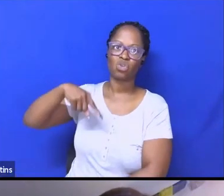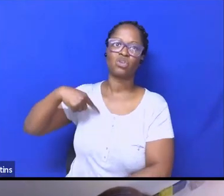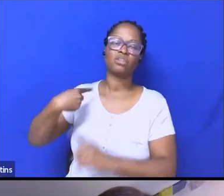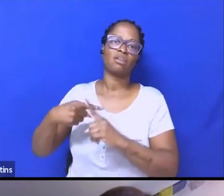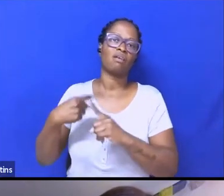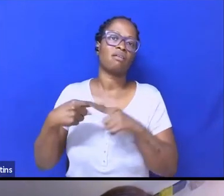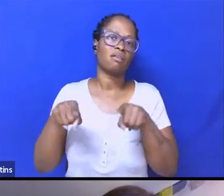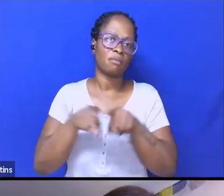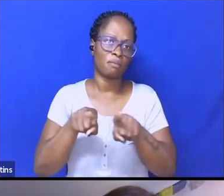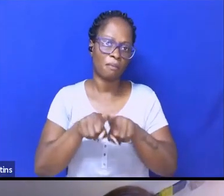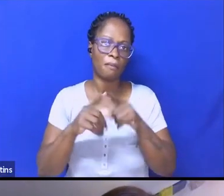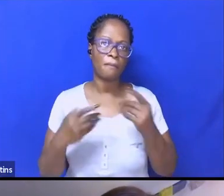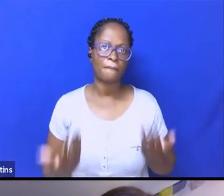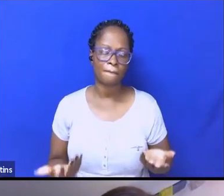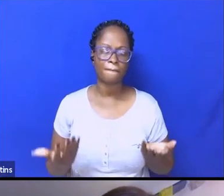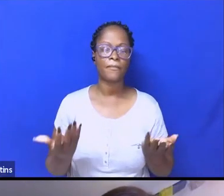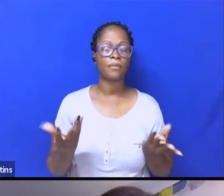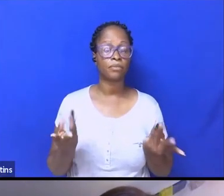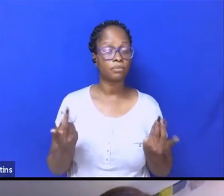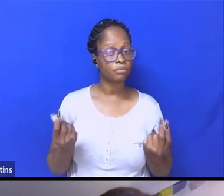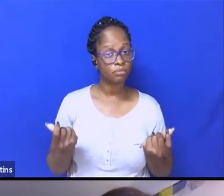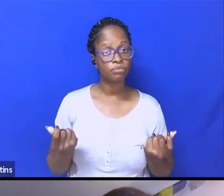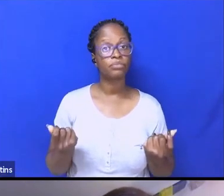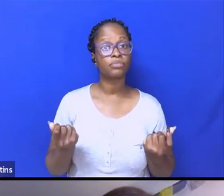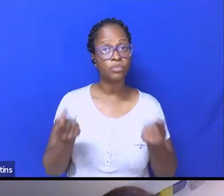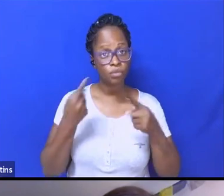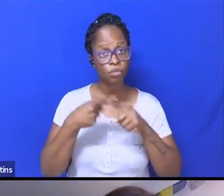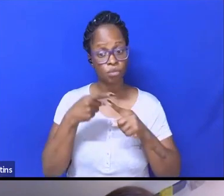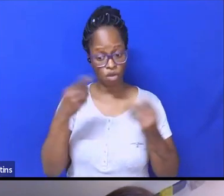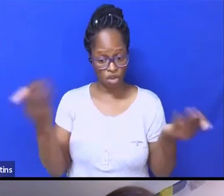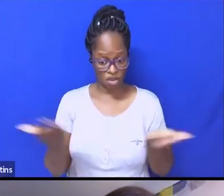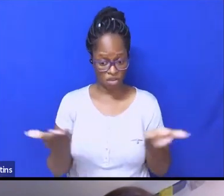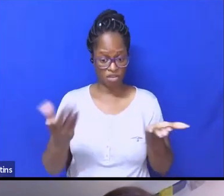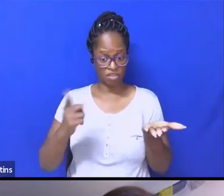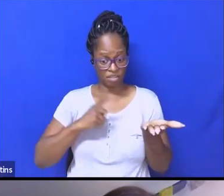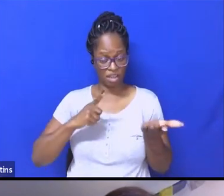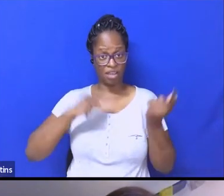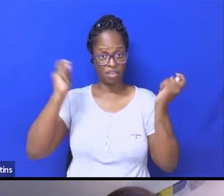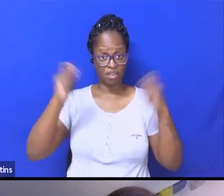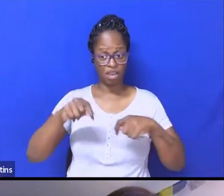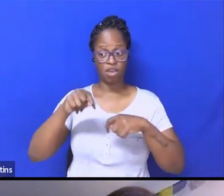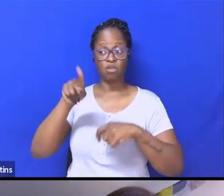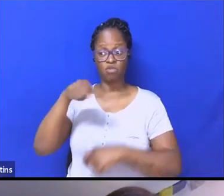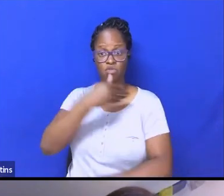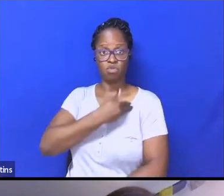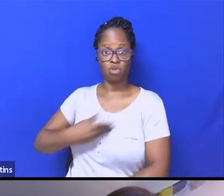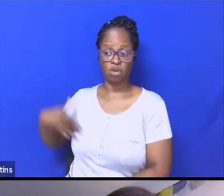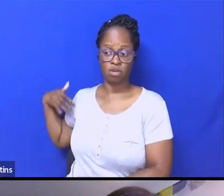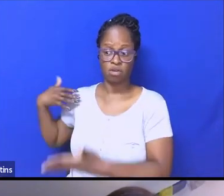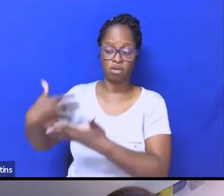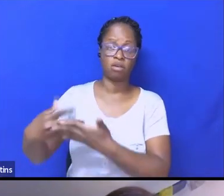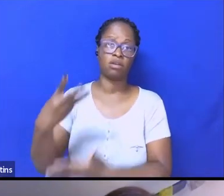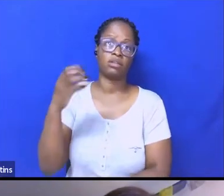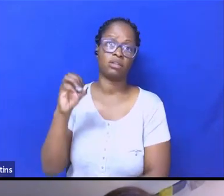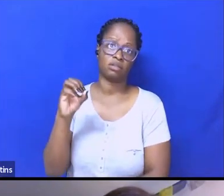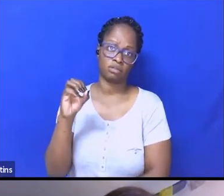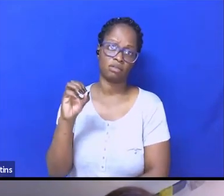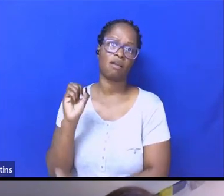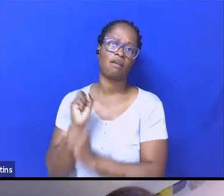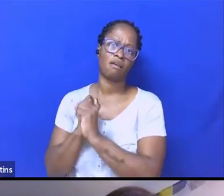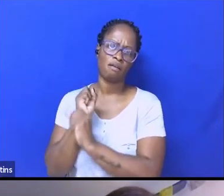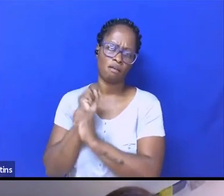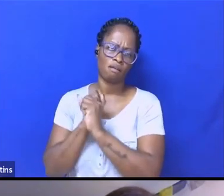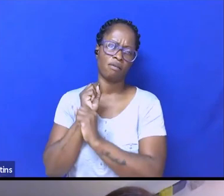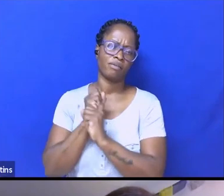no Estado e que portam a razão de Estado dos últimos 30 anos como essa razão que se produz quando